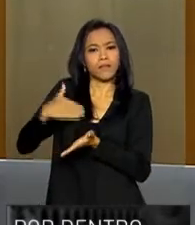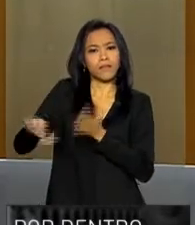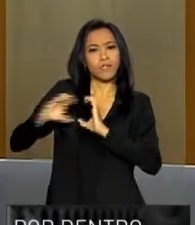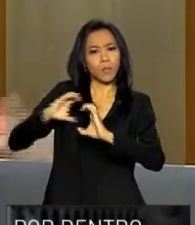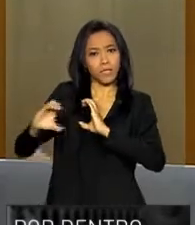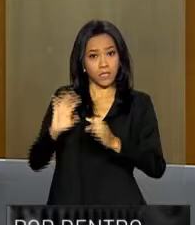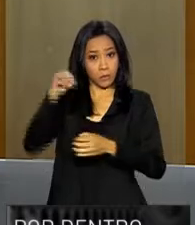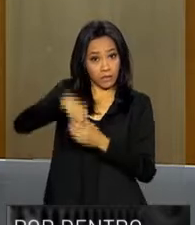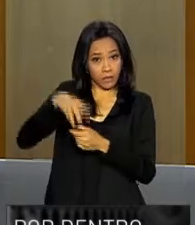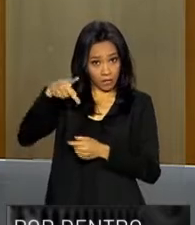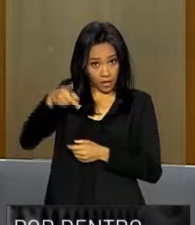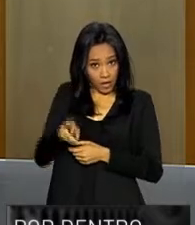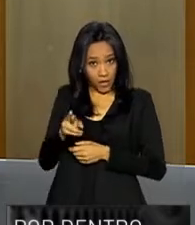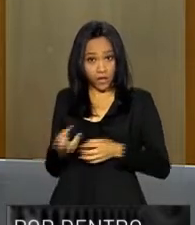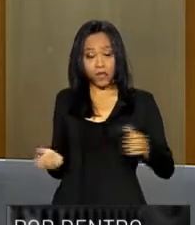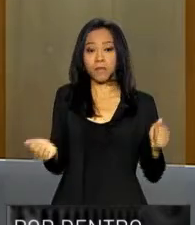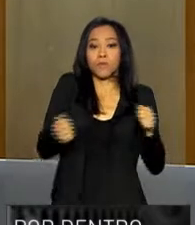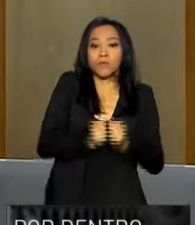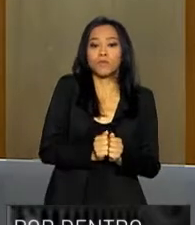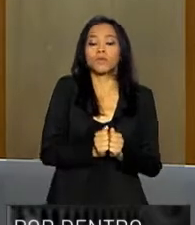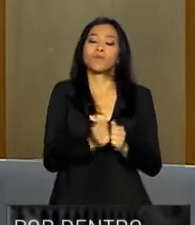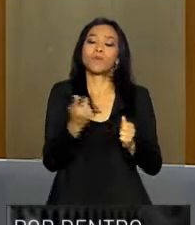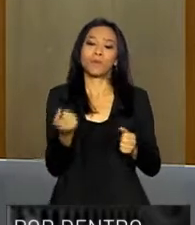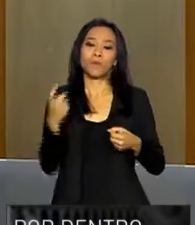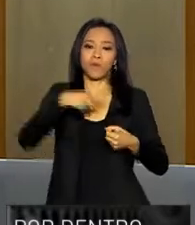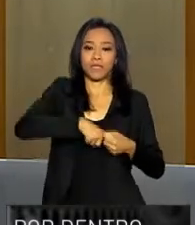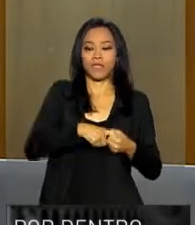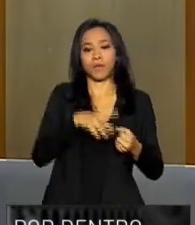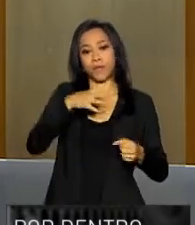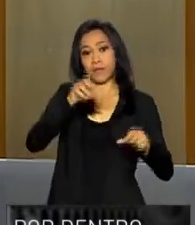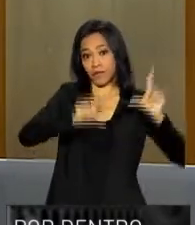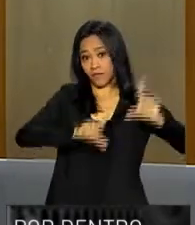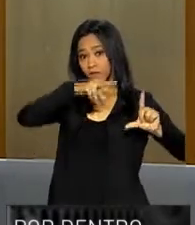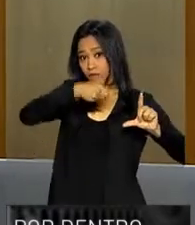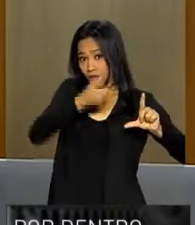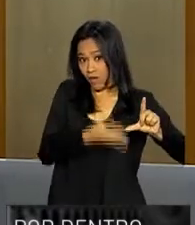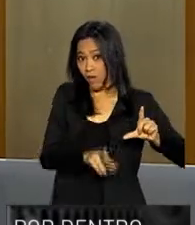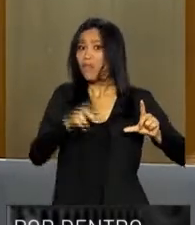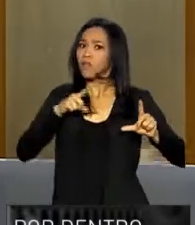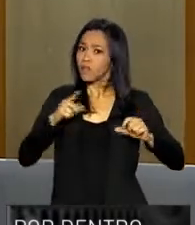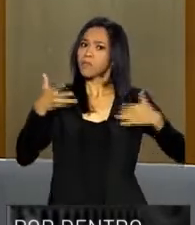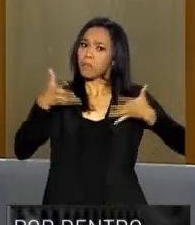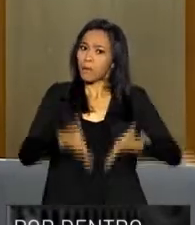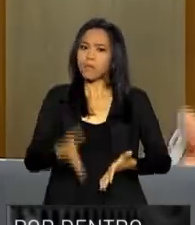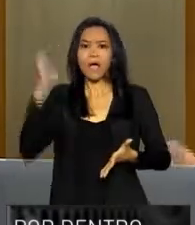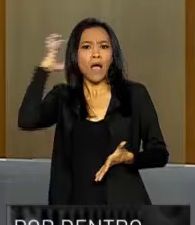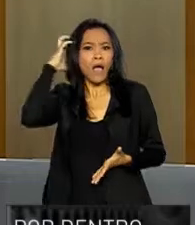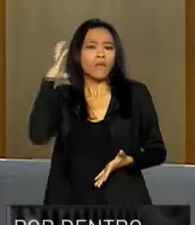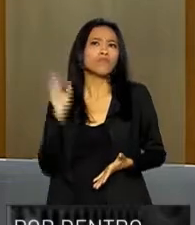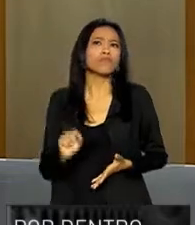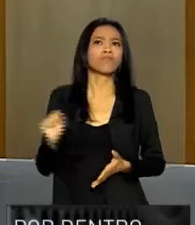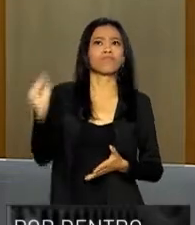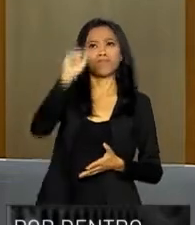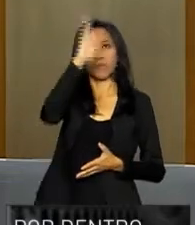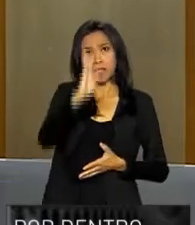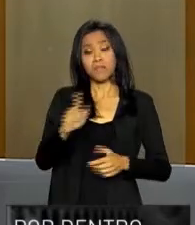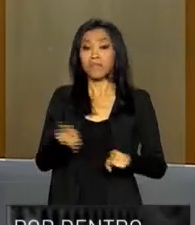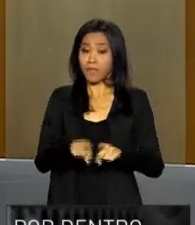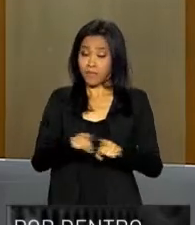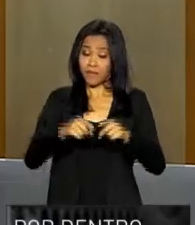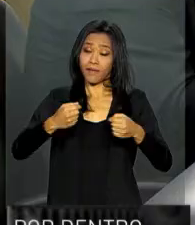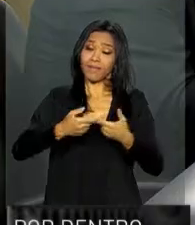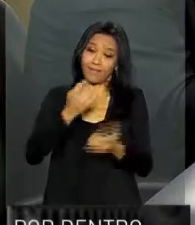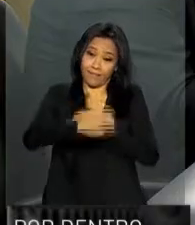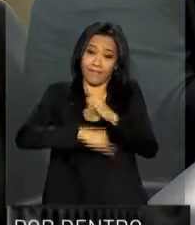república com a nbr nós teremos a participação de emissoras de rádio de todo o país e também dos internautas e com a gente hoje aqui no estúdio